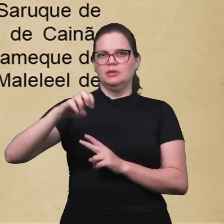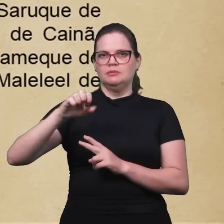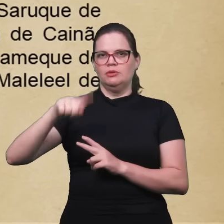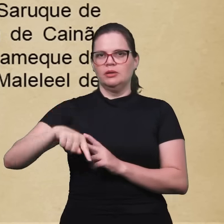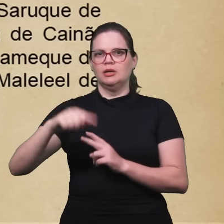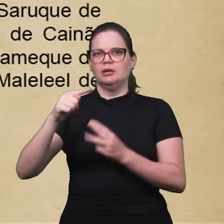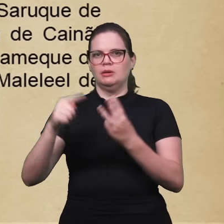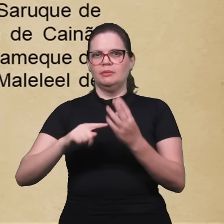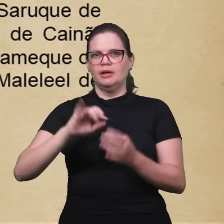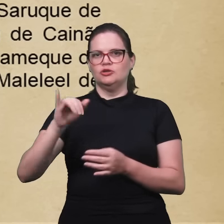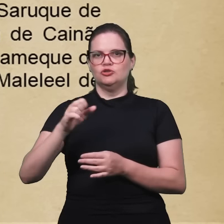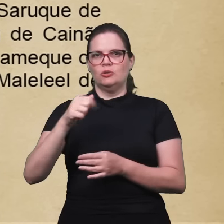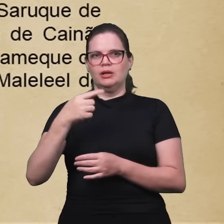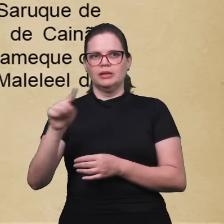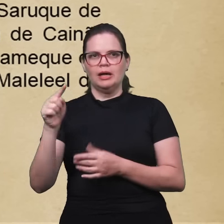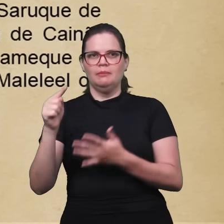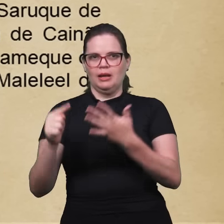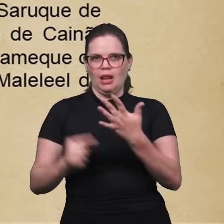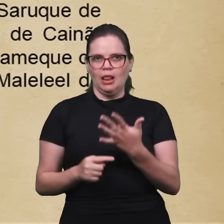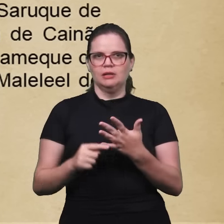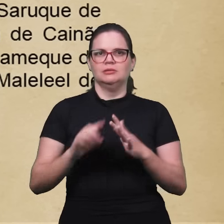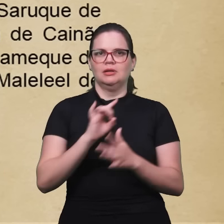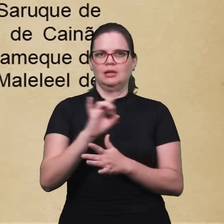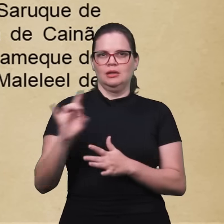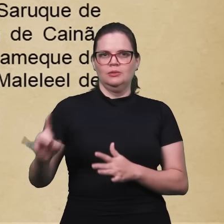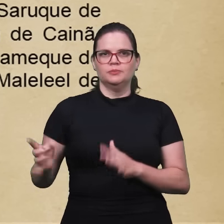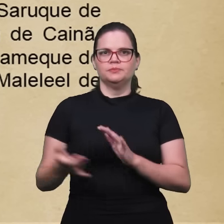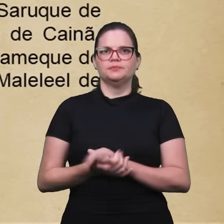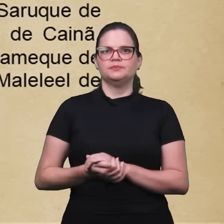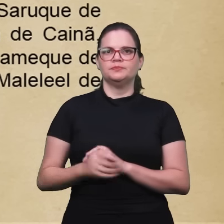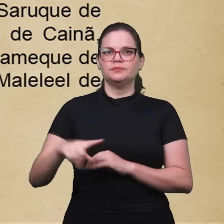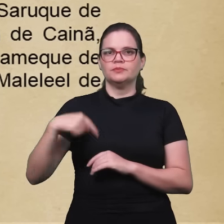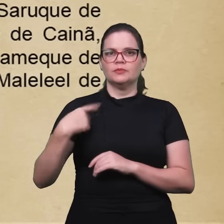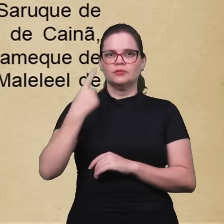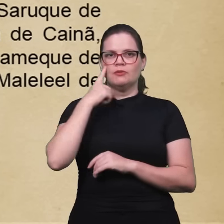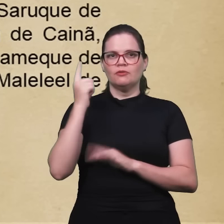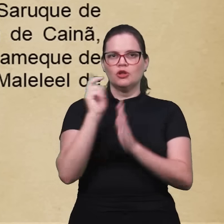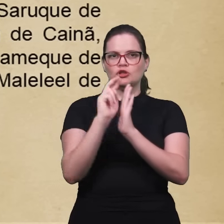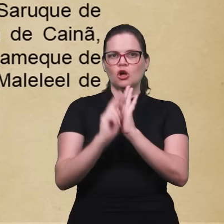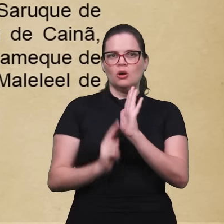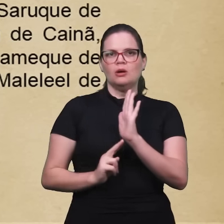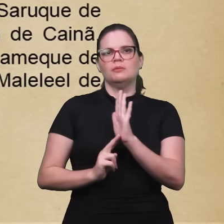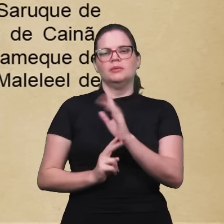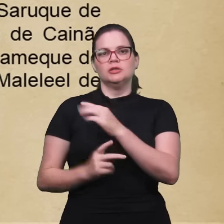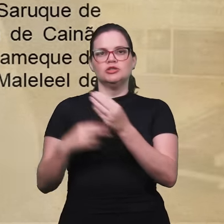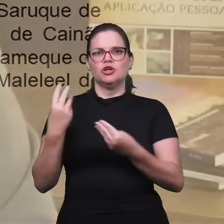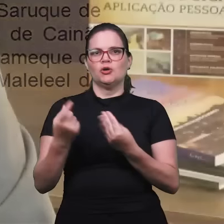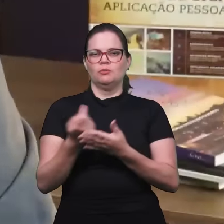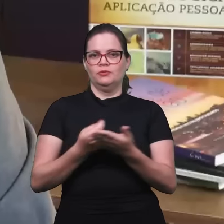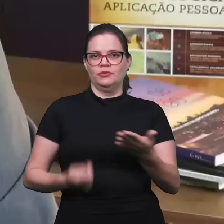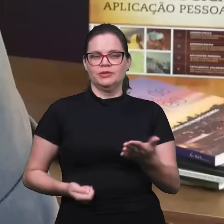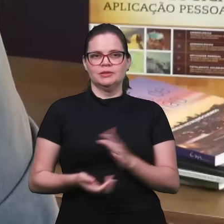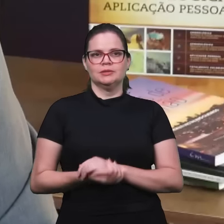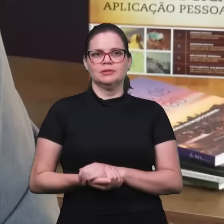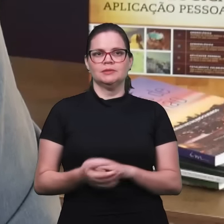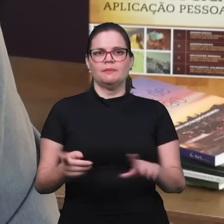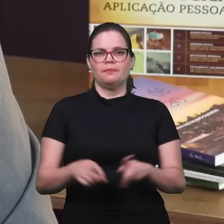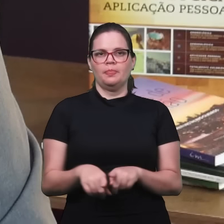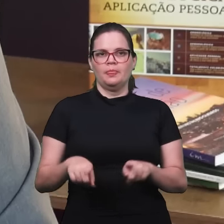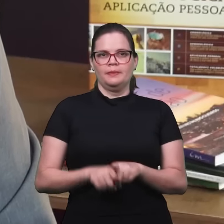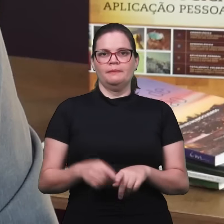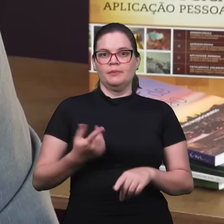assim sucessivamente. Então nós vamos ver aqui essa forma que foi escrita. Outra diferença